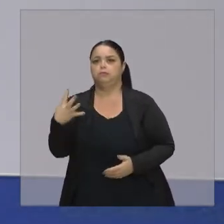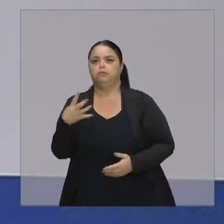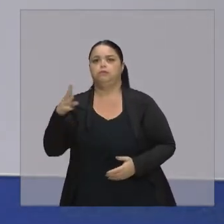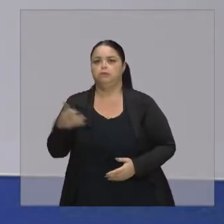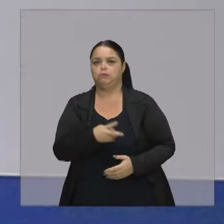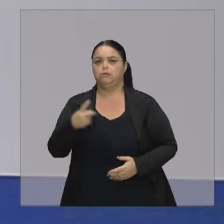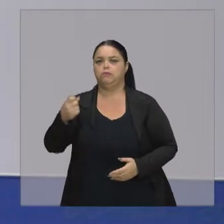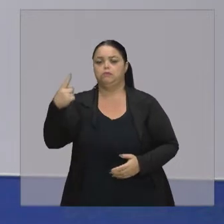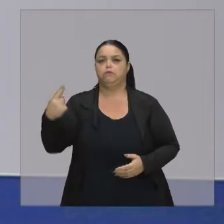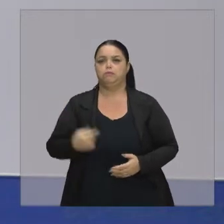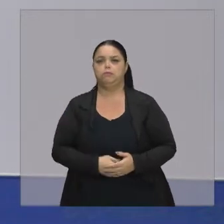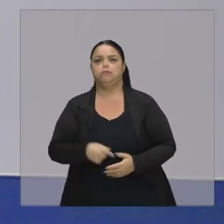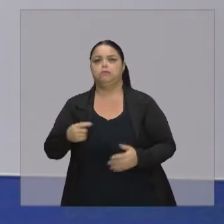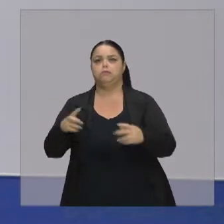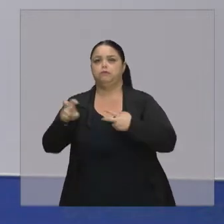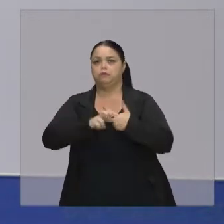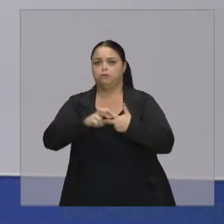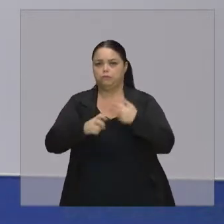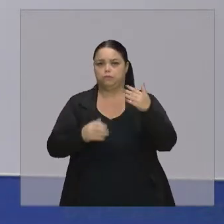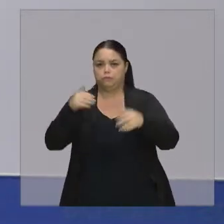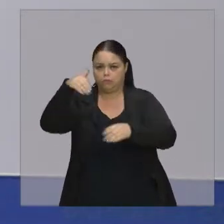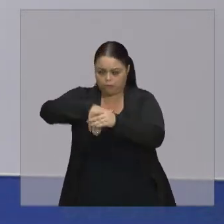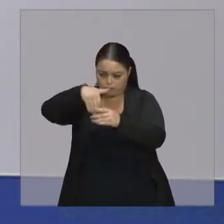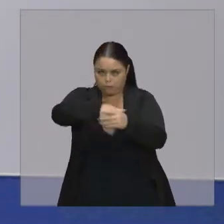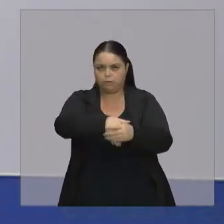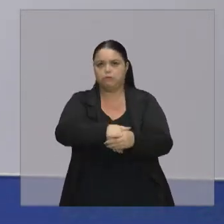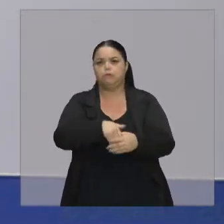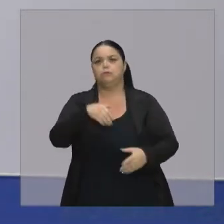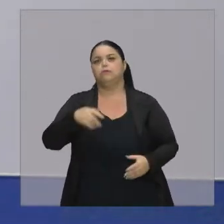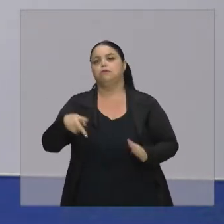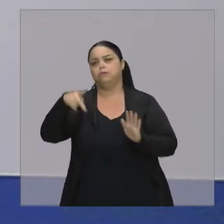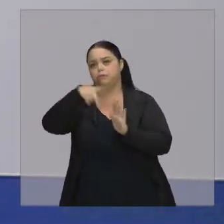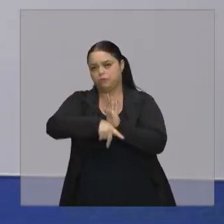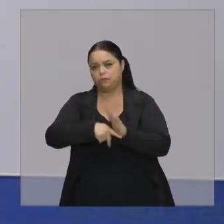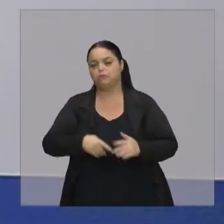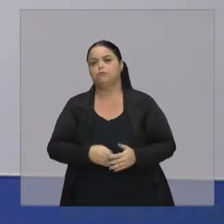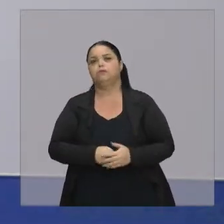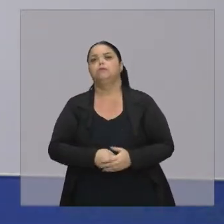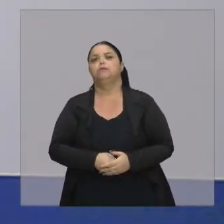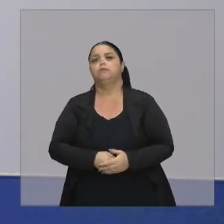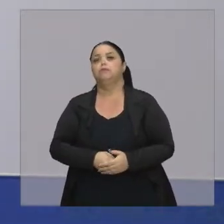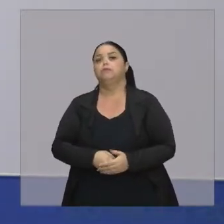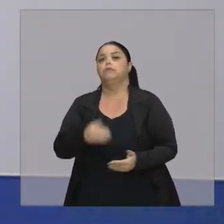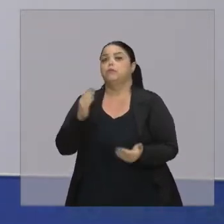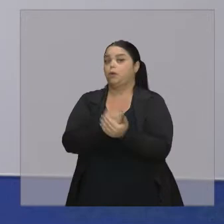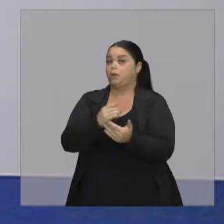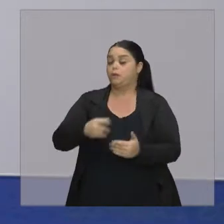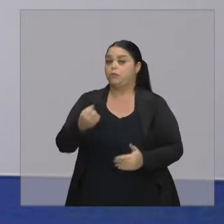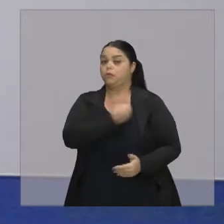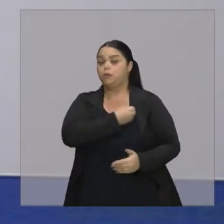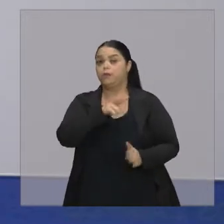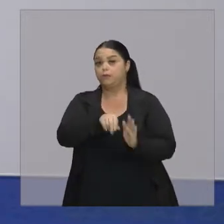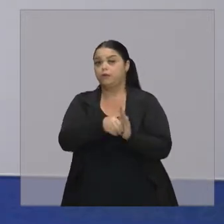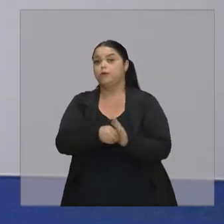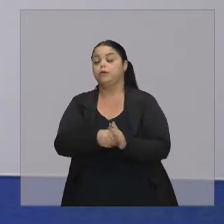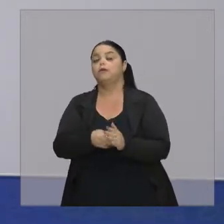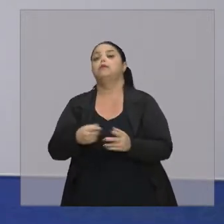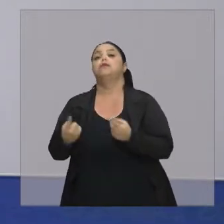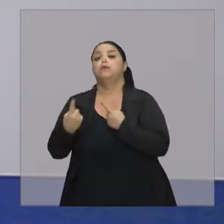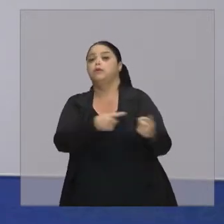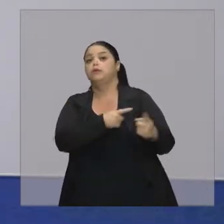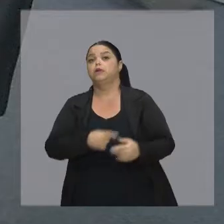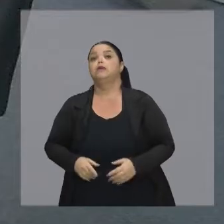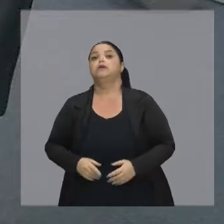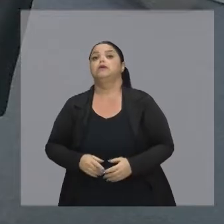624/2021, de autoria do Poder Executivo. Em votação, o processo. Informa aos senhores vereadores que o processo possui uma emenda. Em votação, a emenda. Vereadores favoráveis, permaneçam em comissão.